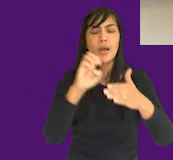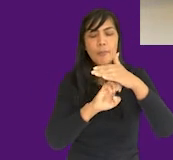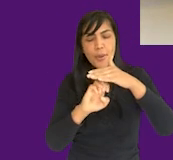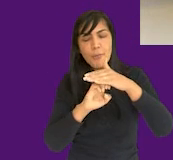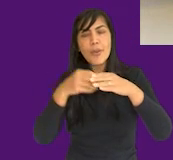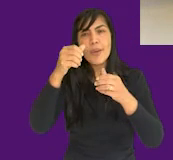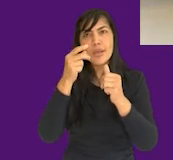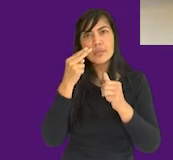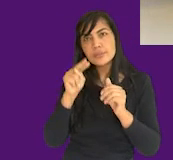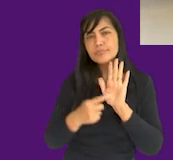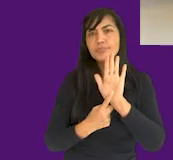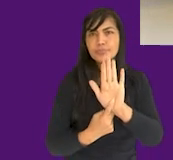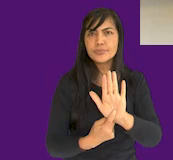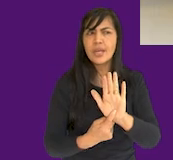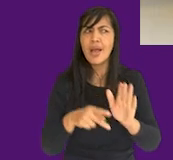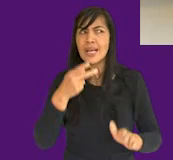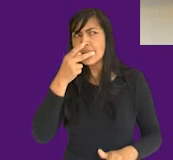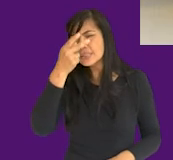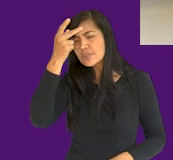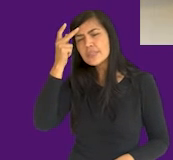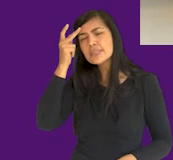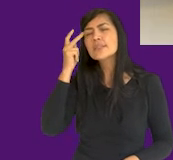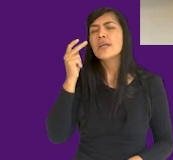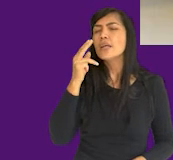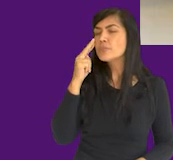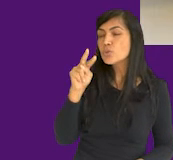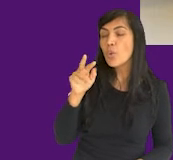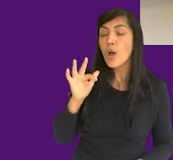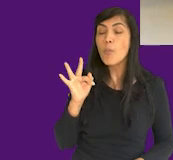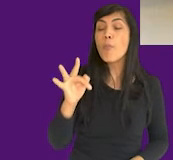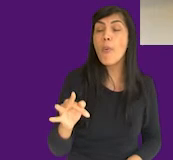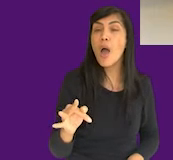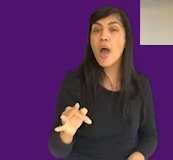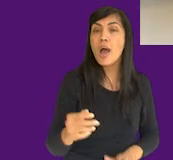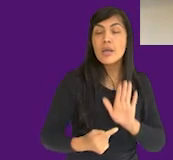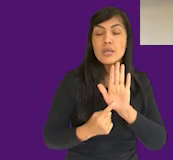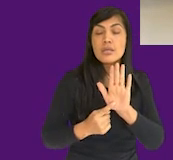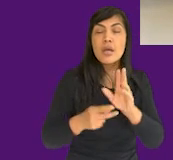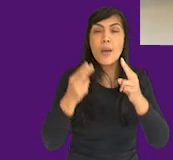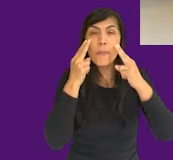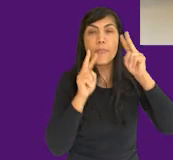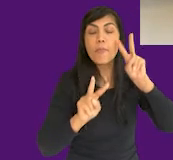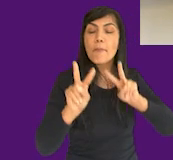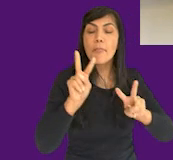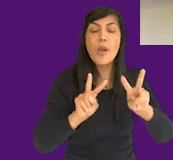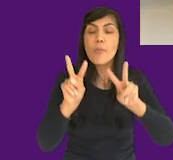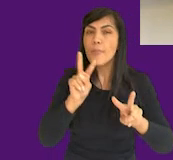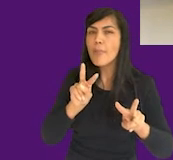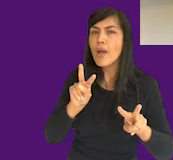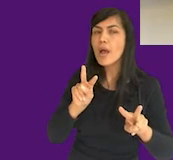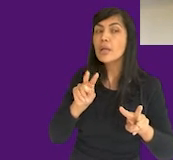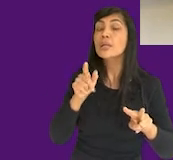a empresa Muitas pessoas não conseguem visualizar o futuro e por isso que fazemos esse trabalho